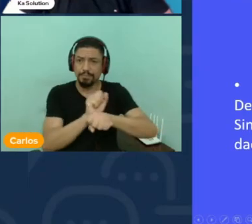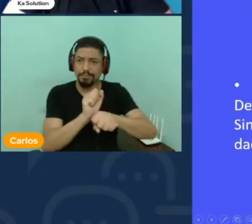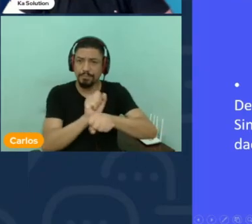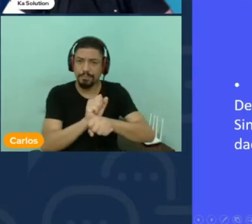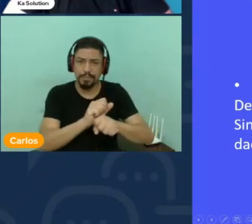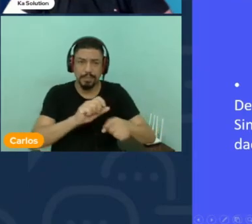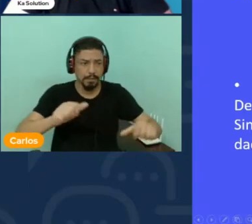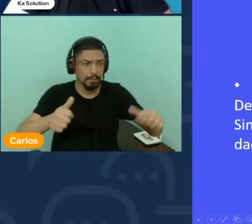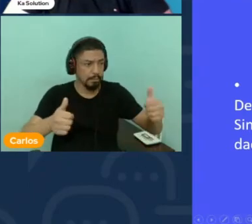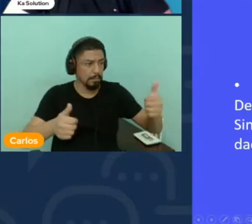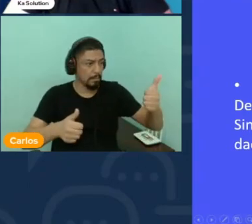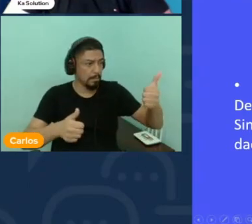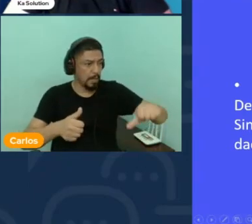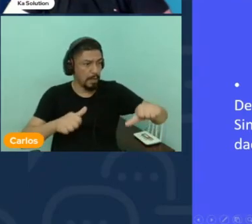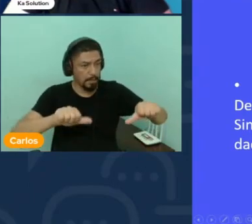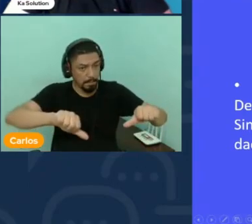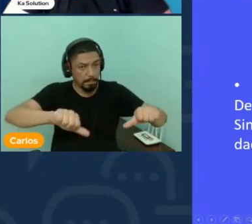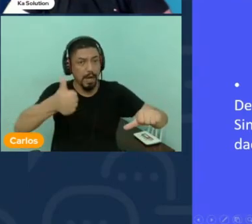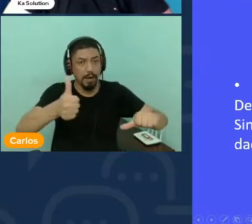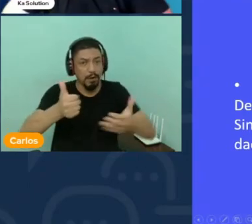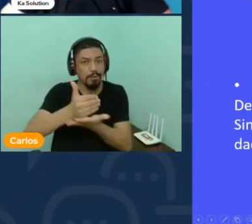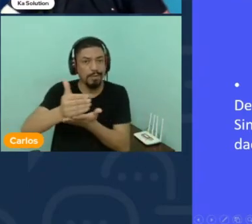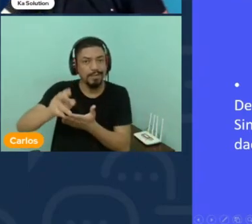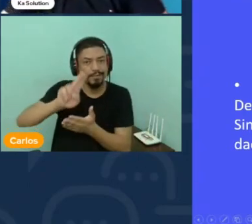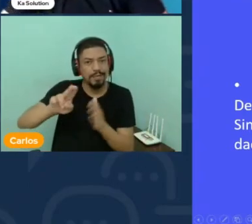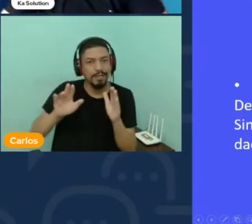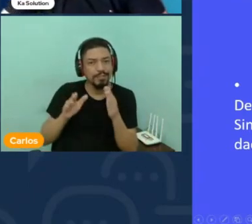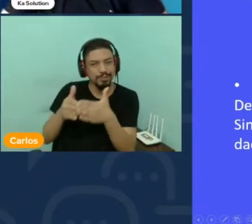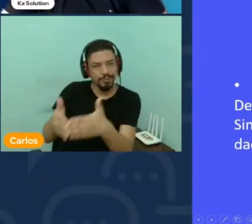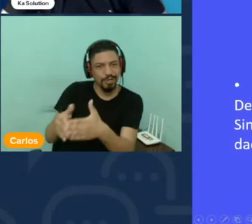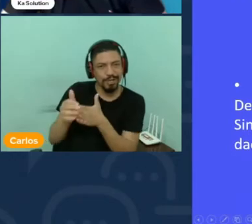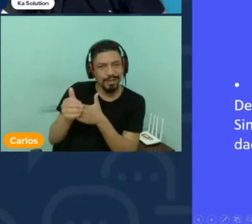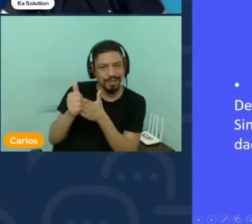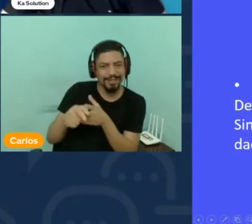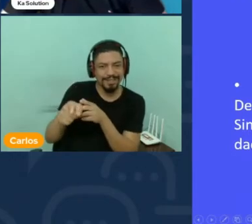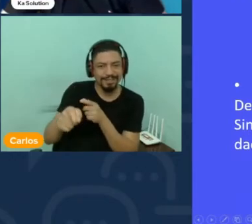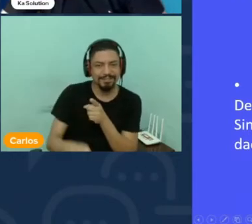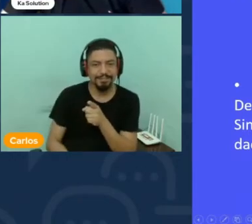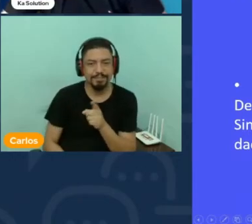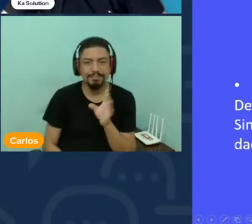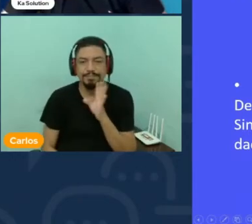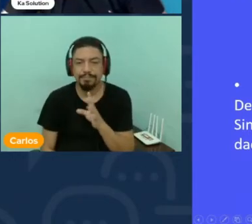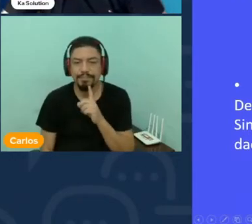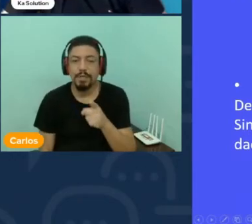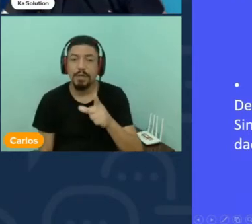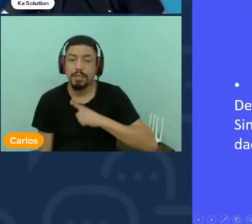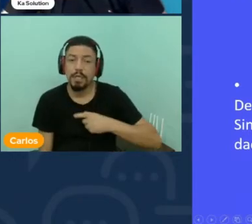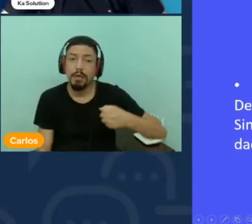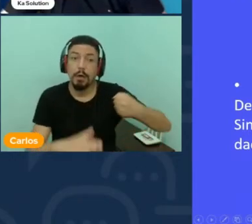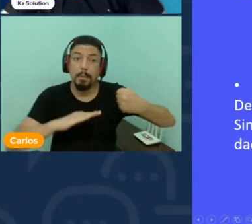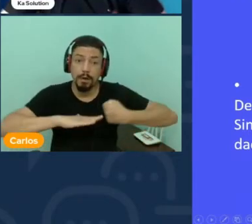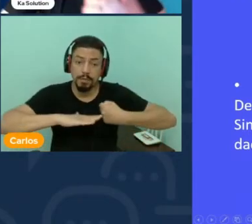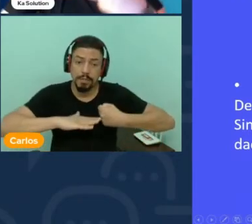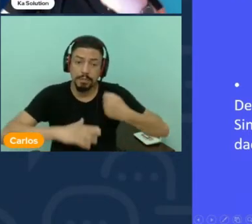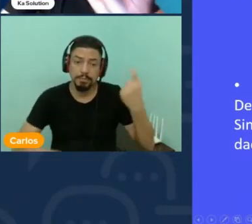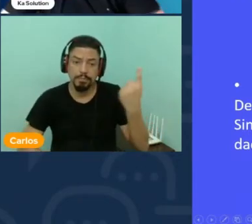forma automática. Então, olha que legal. Eu tenho um banco de dados primário, que é onde o meu banco de dados